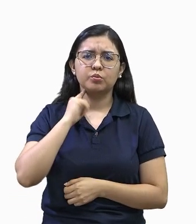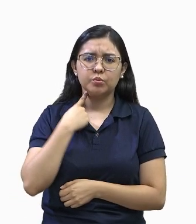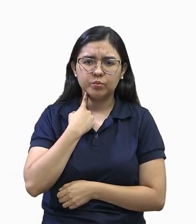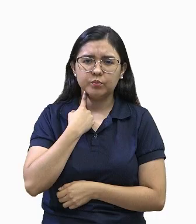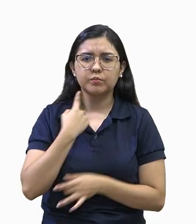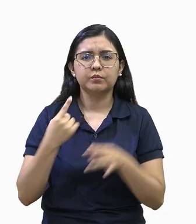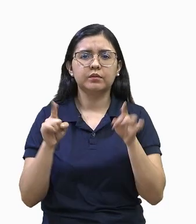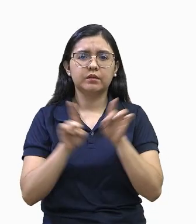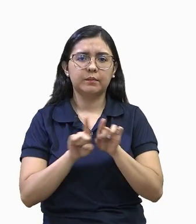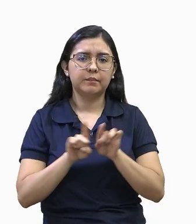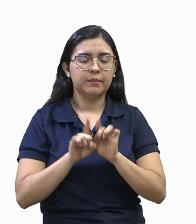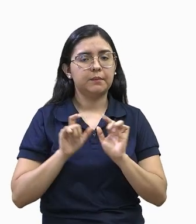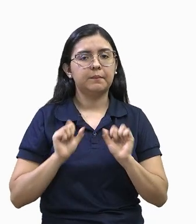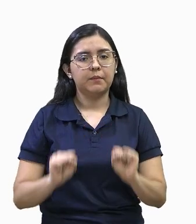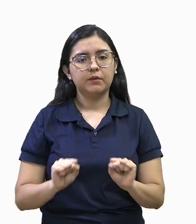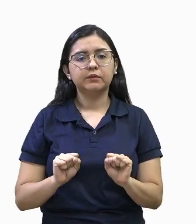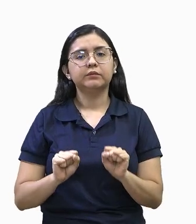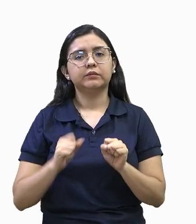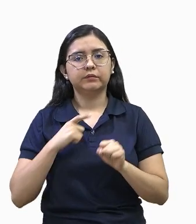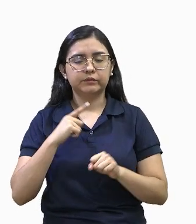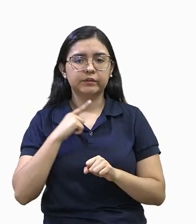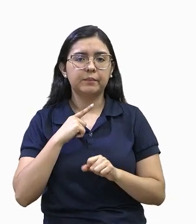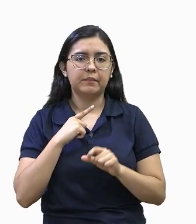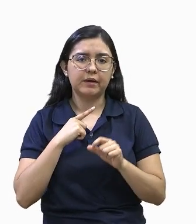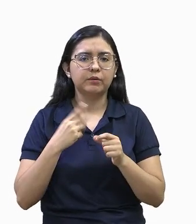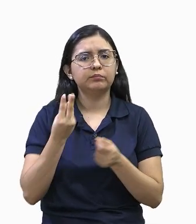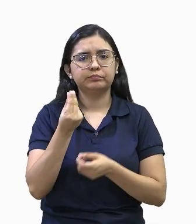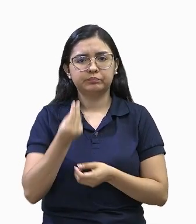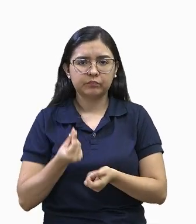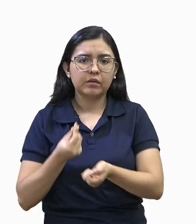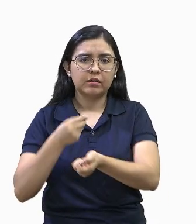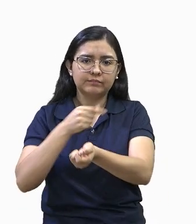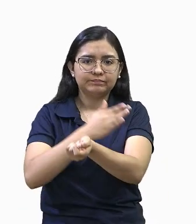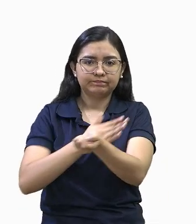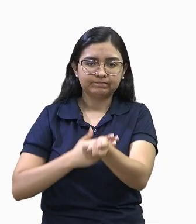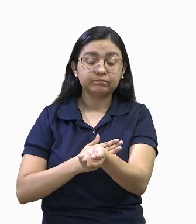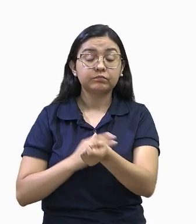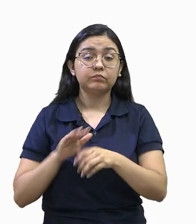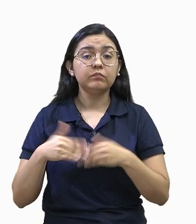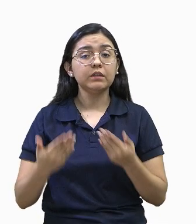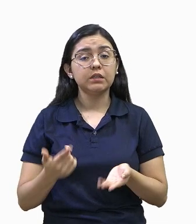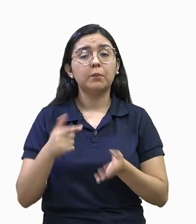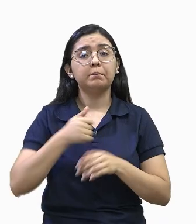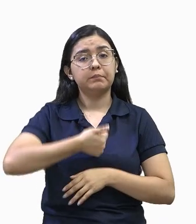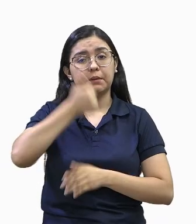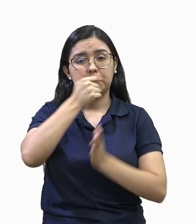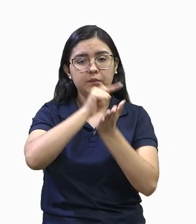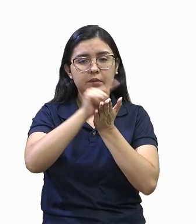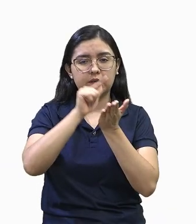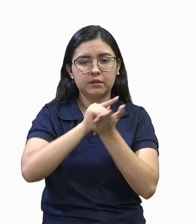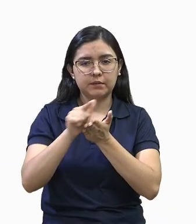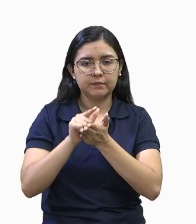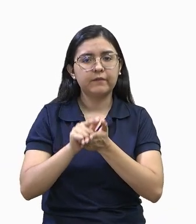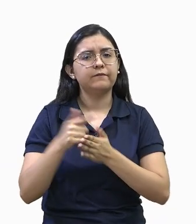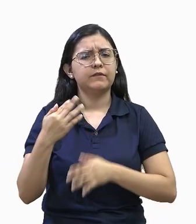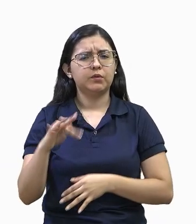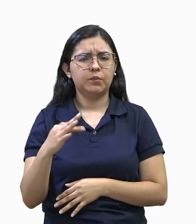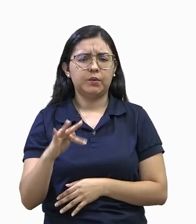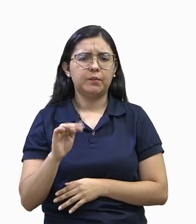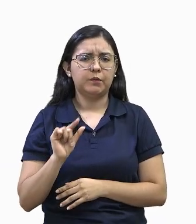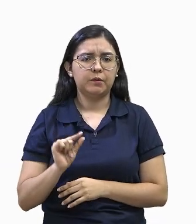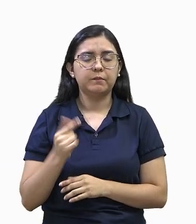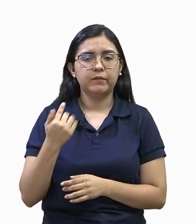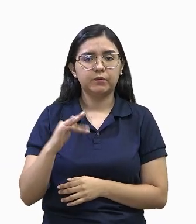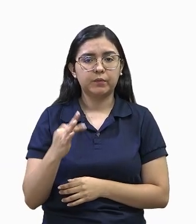que esteja com poeira, com sujeira, enfim, limpa bem, vai doer, né? Vai doer,